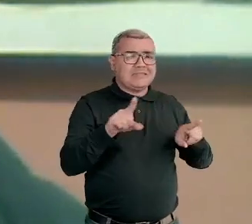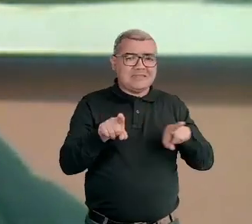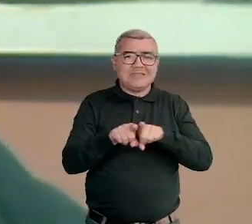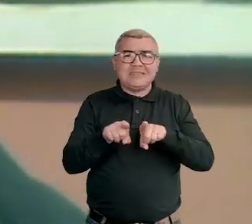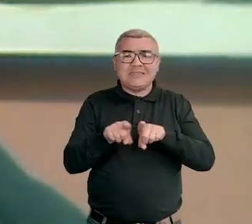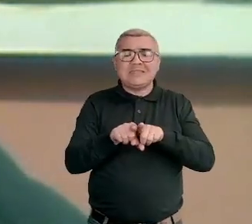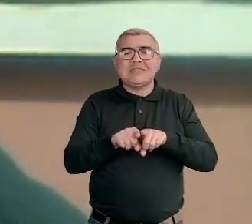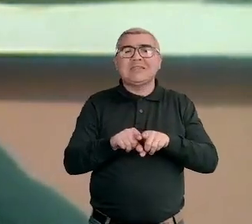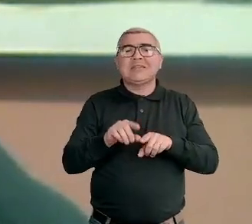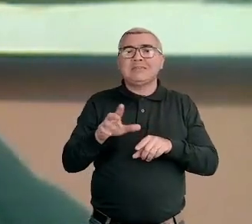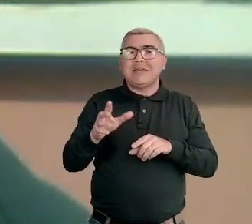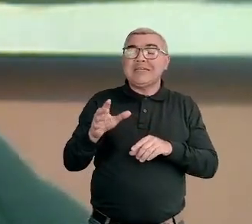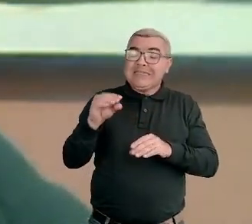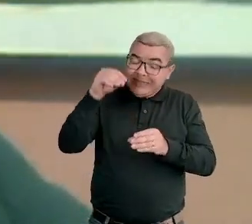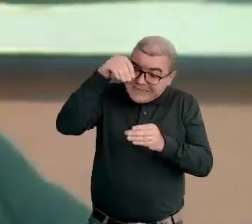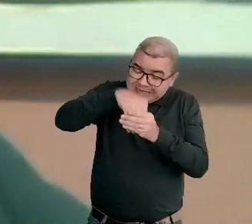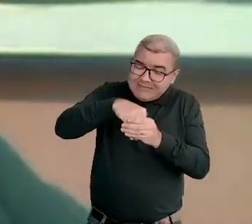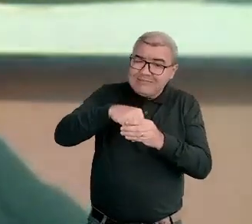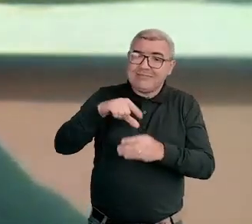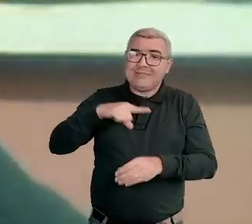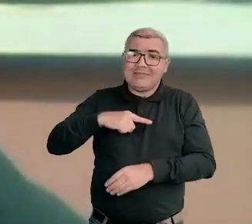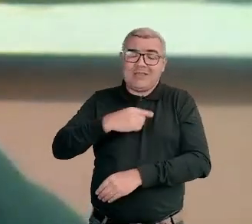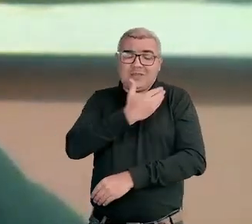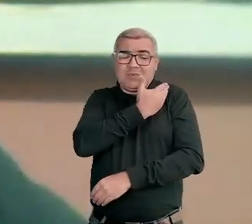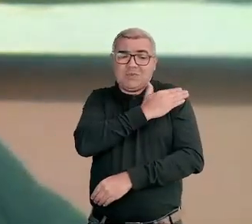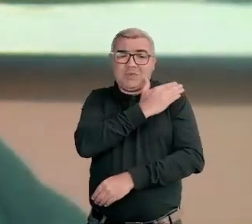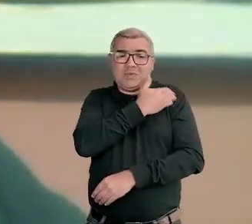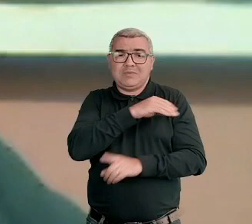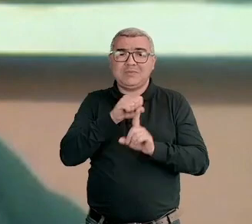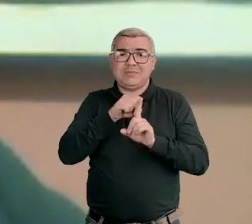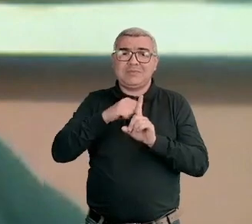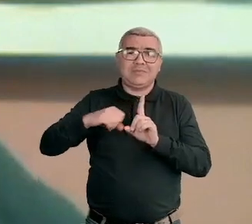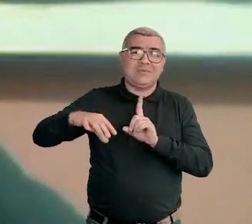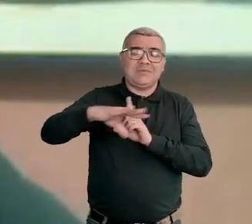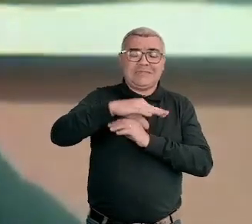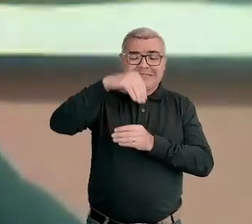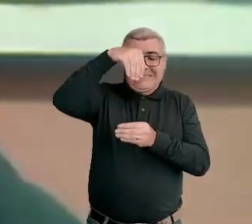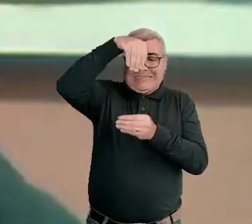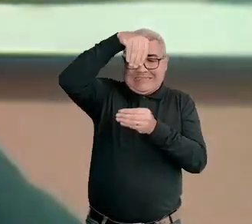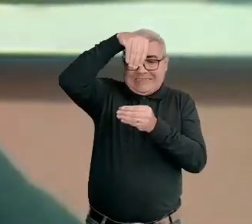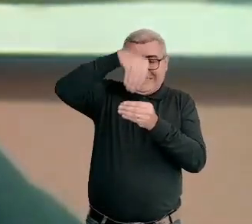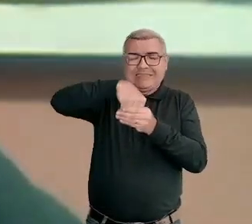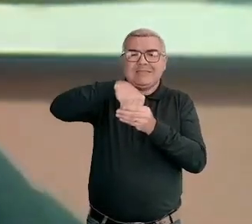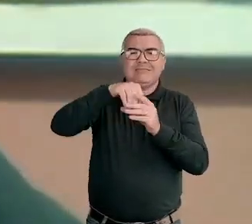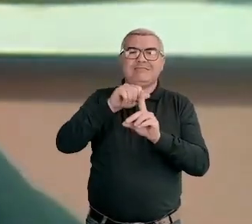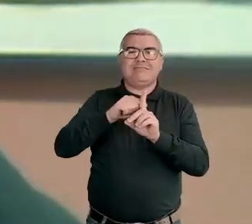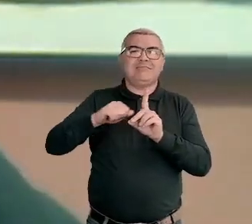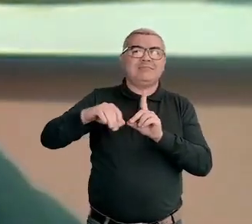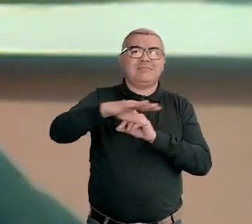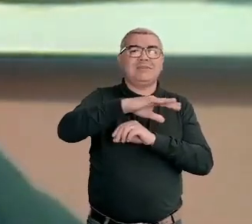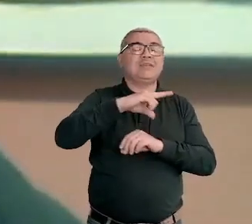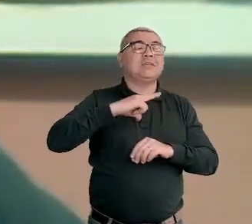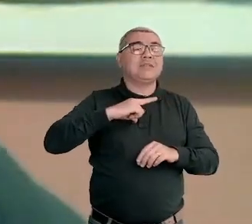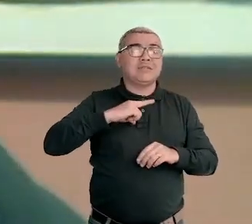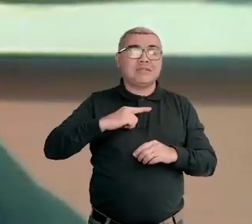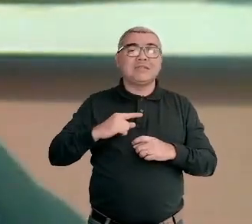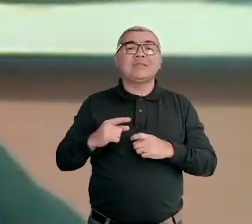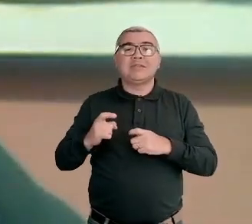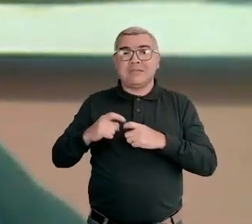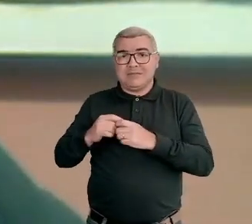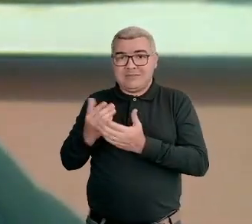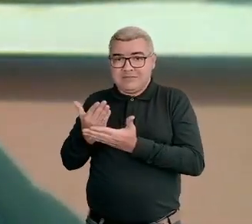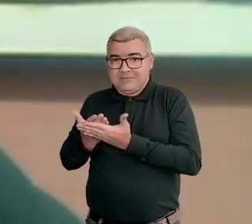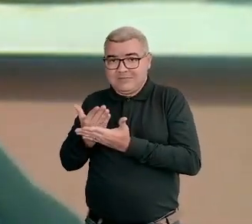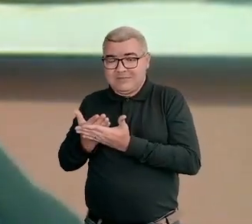mas ela guarda um preconceito que é estrutural mesmo da nossa formação. E os estudantes sofrem muito isso,